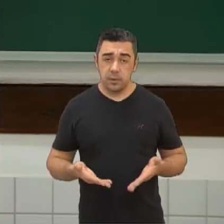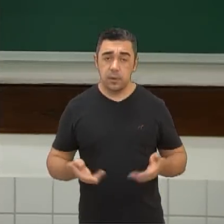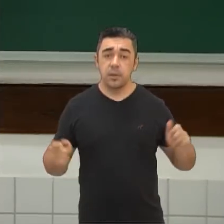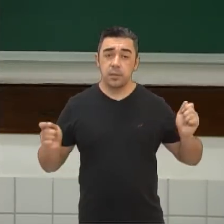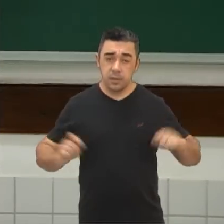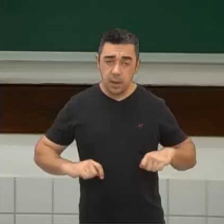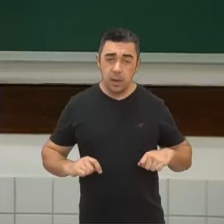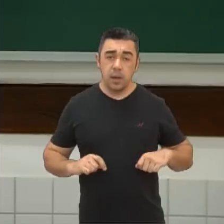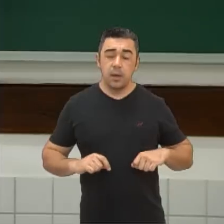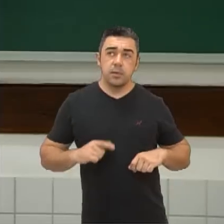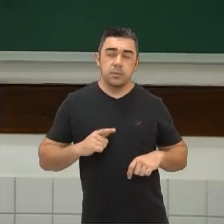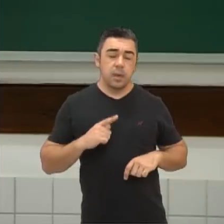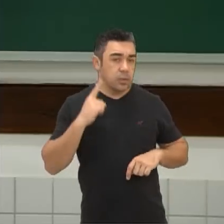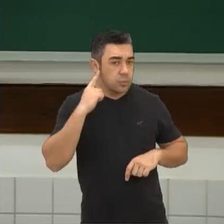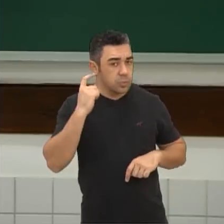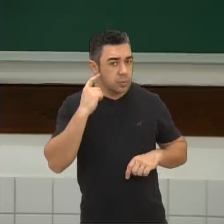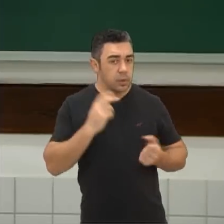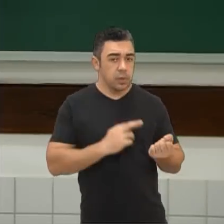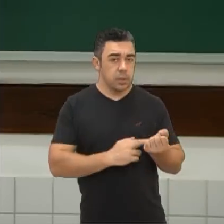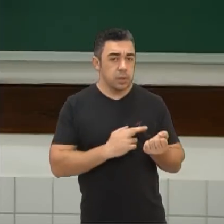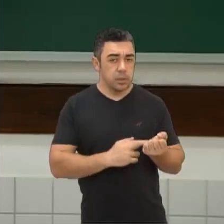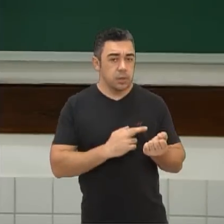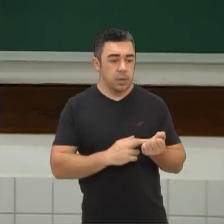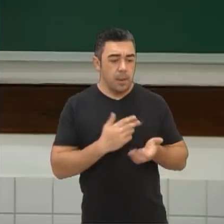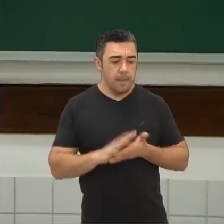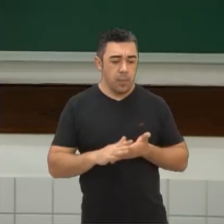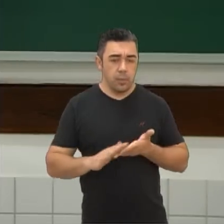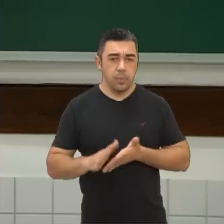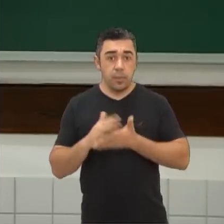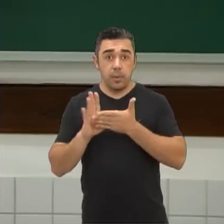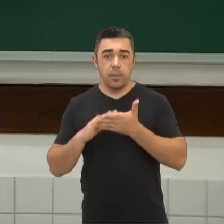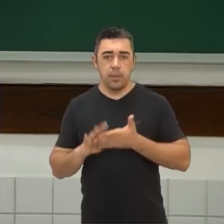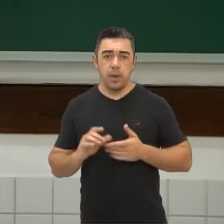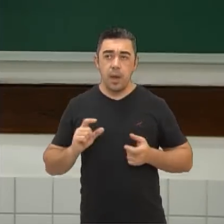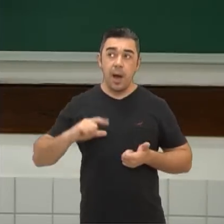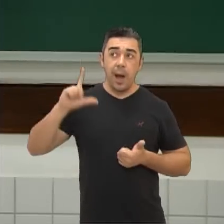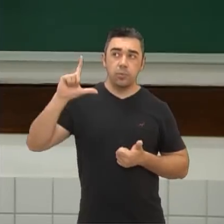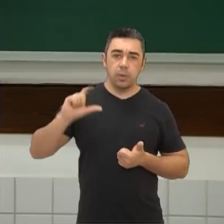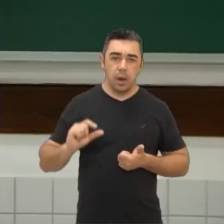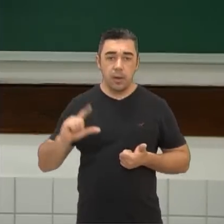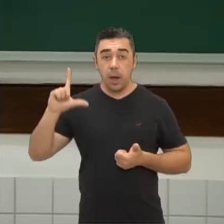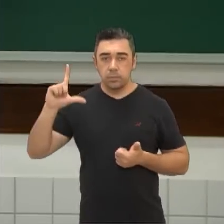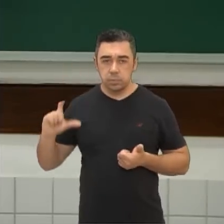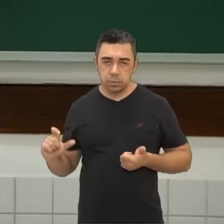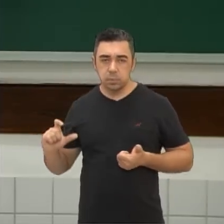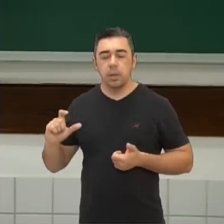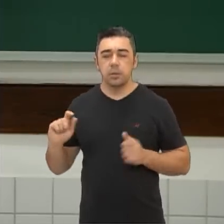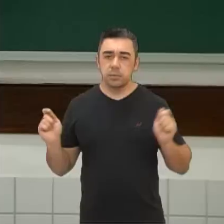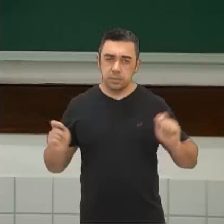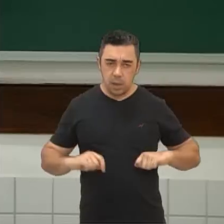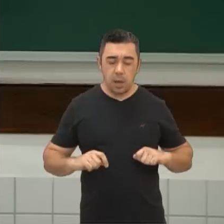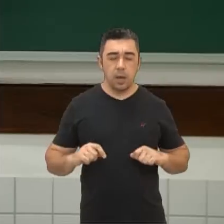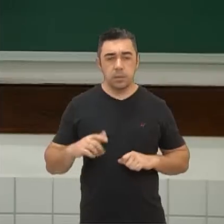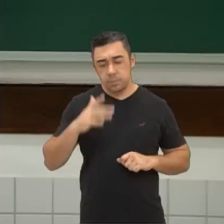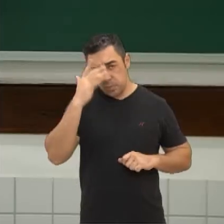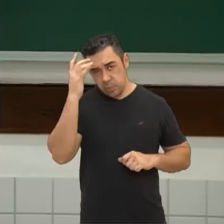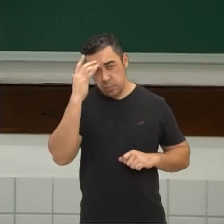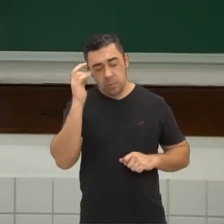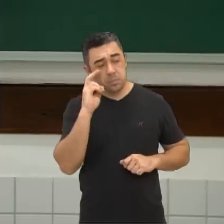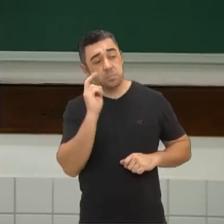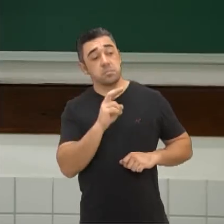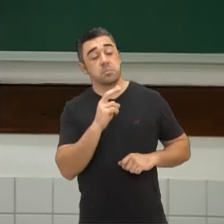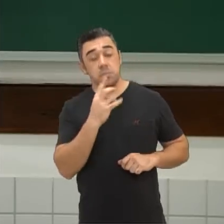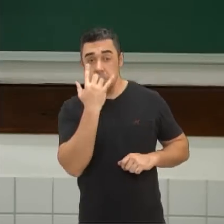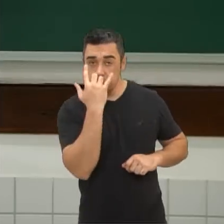performance, né? Então, geralmente eles vão fazendo, vão tocando e tem o pandeiro como acompanhamento. Por que o pandeiro? O pandeiro